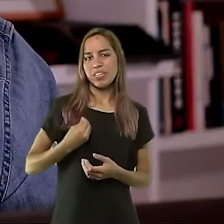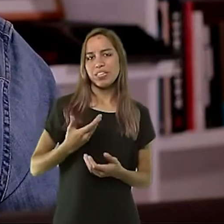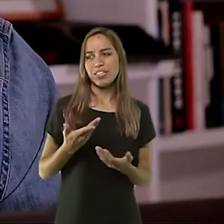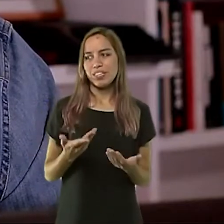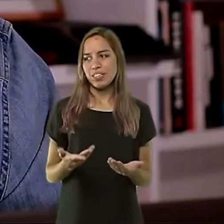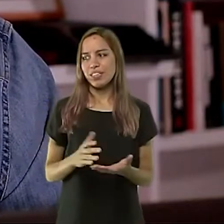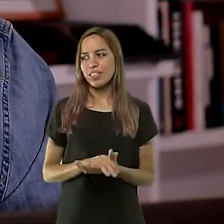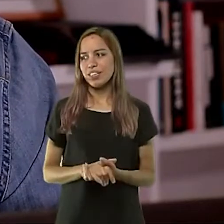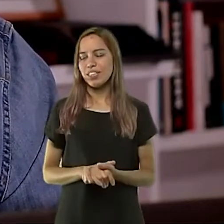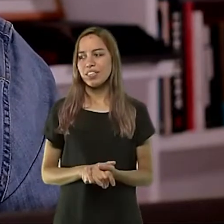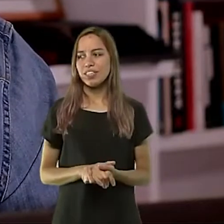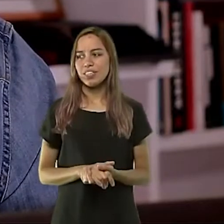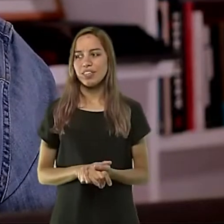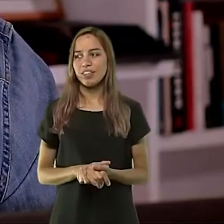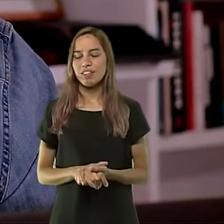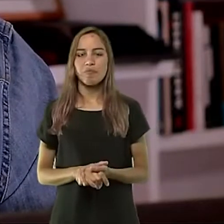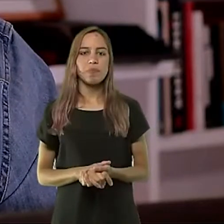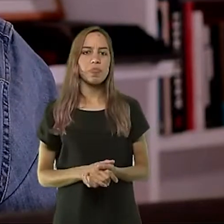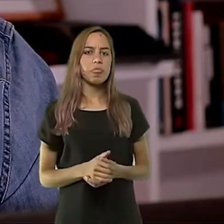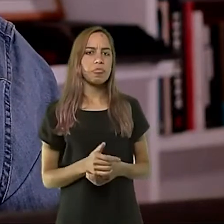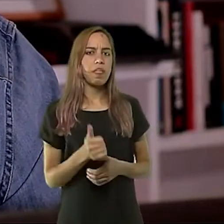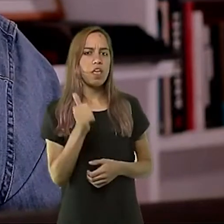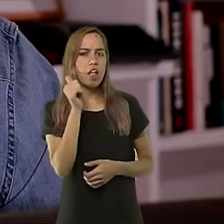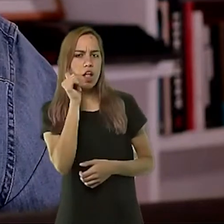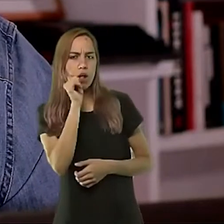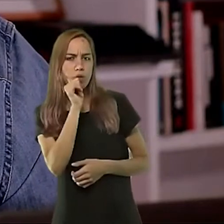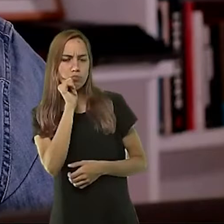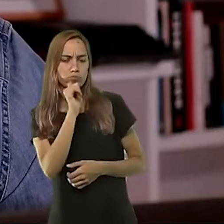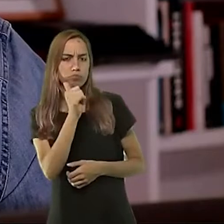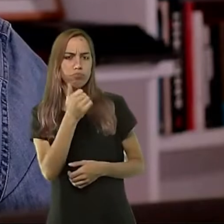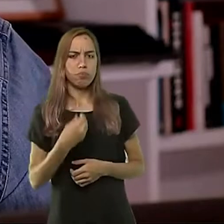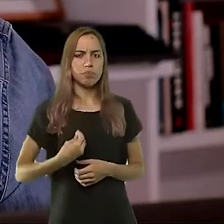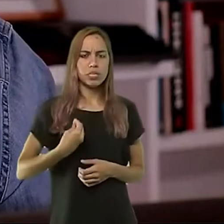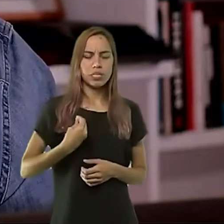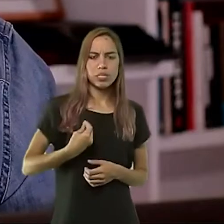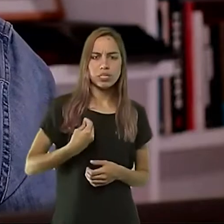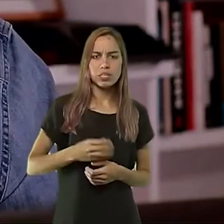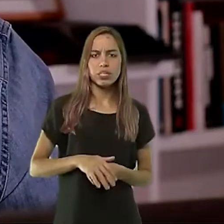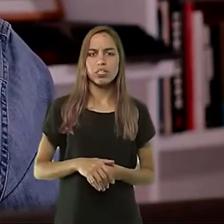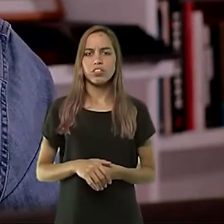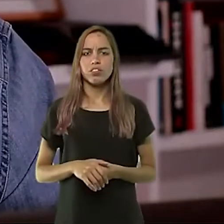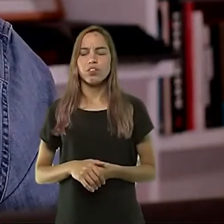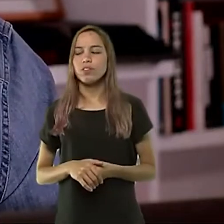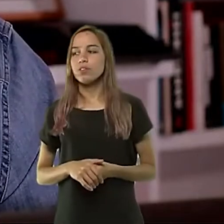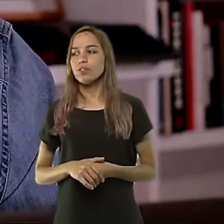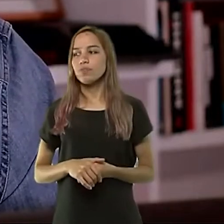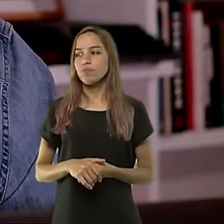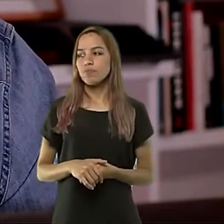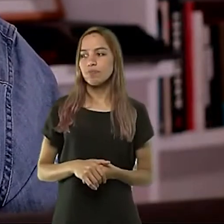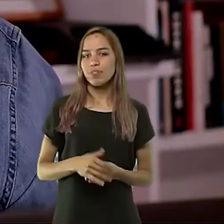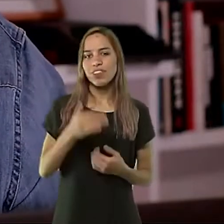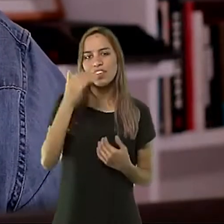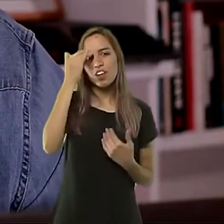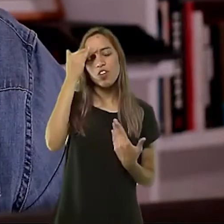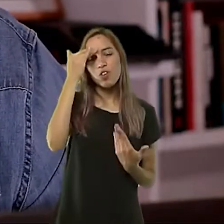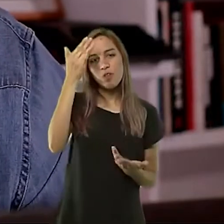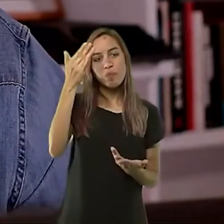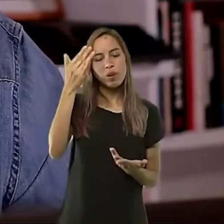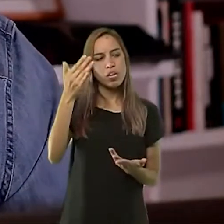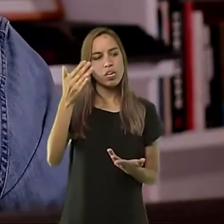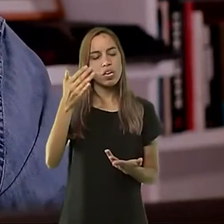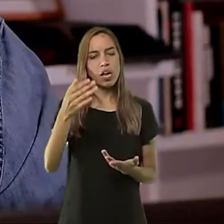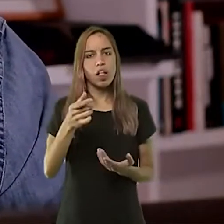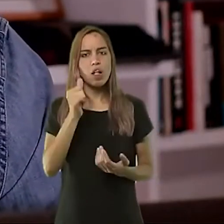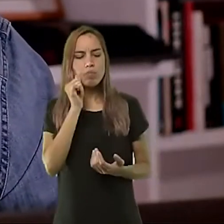de Oliveira, Nair Maria Souto, Janaína Eduíges, muito obrigado. Recentemente